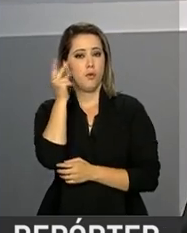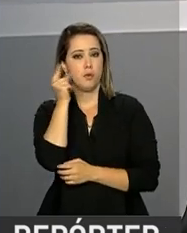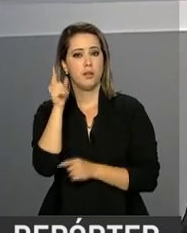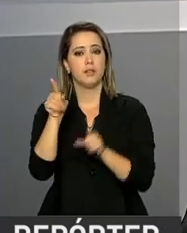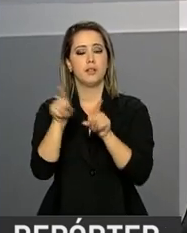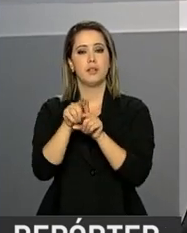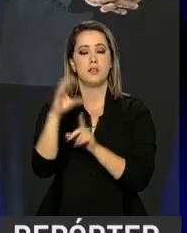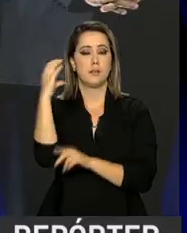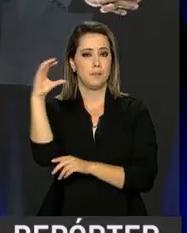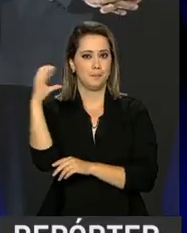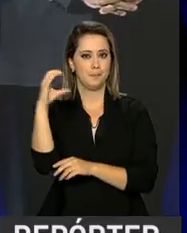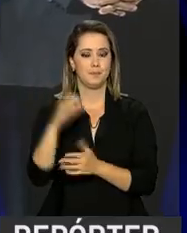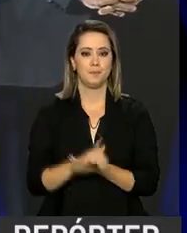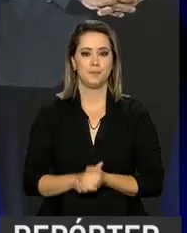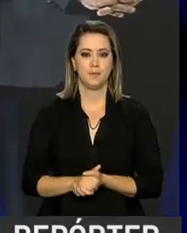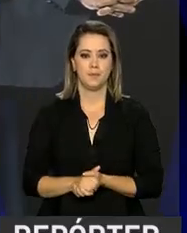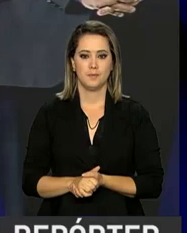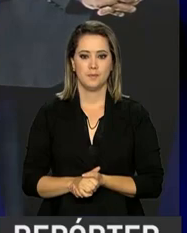Curitiba.